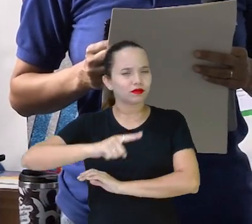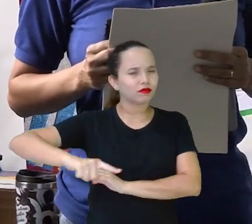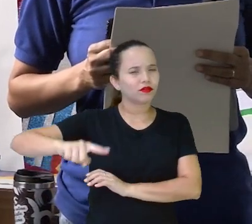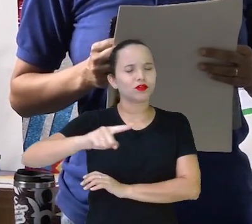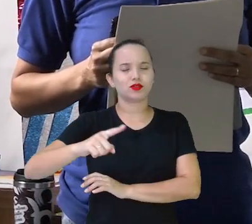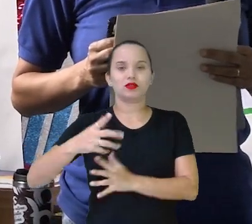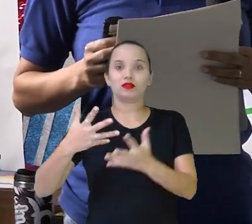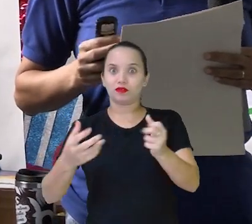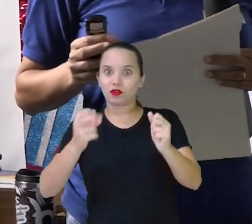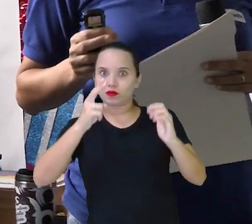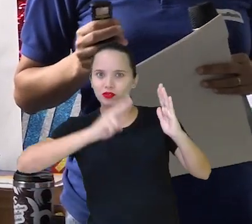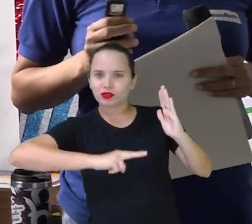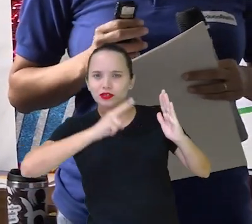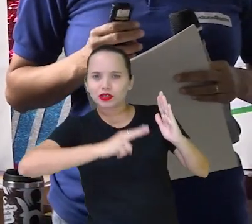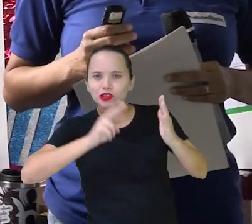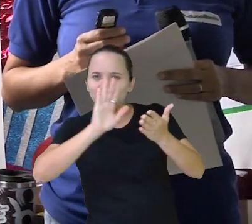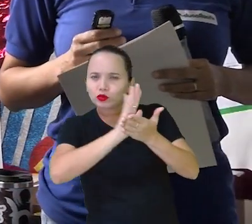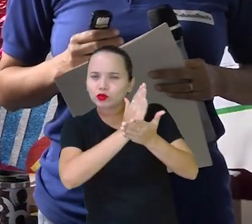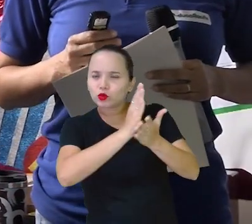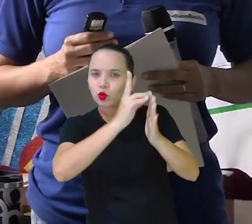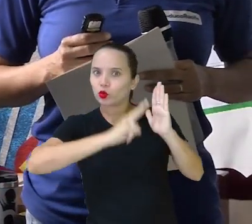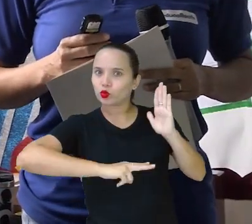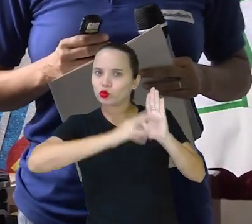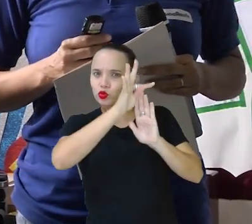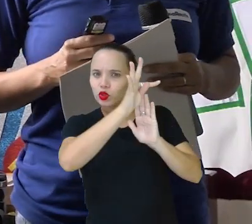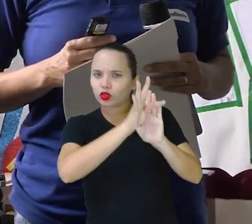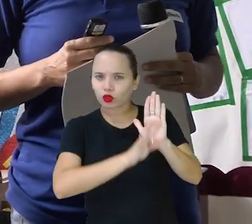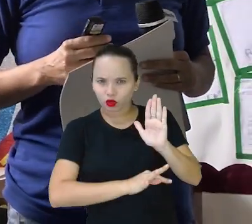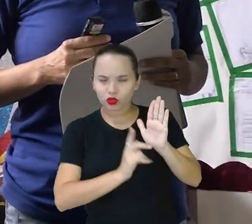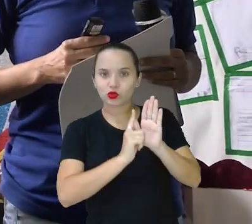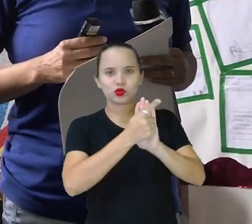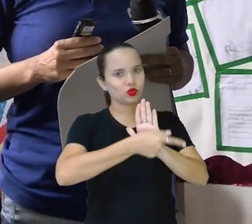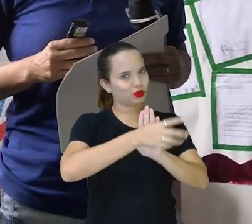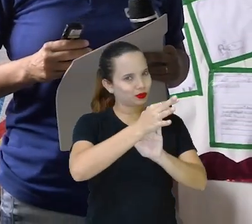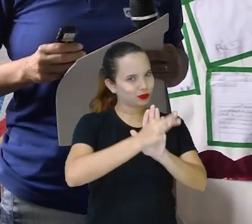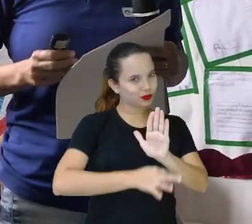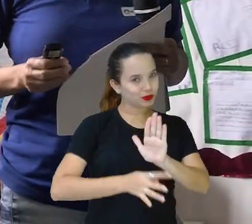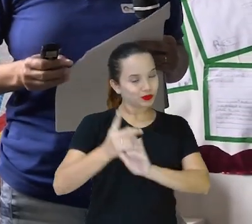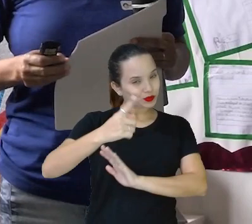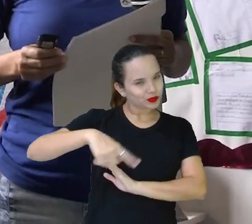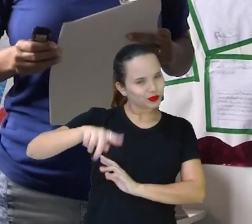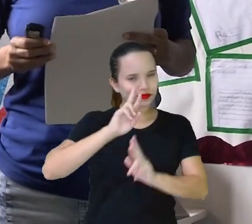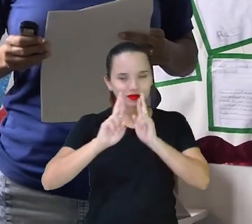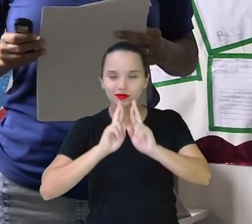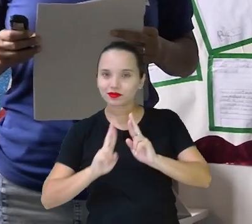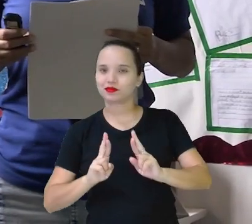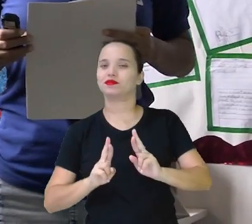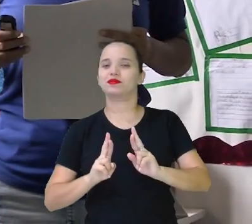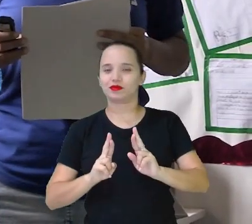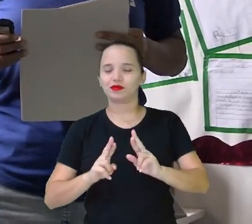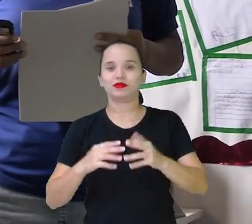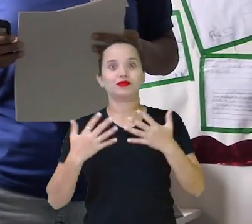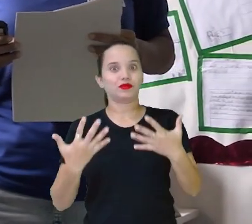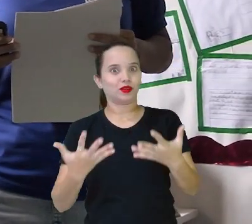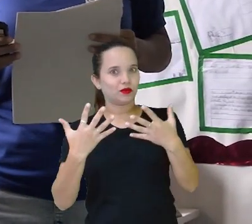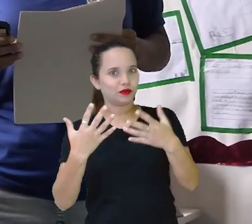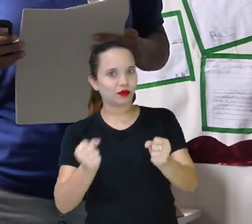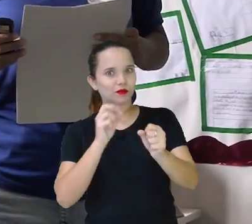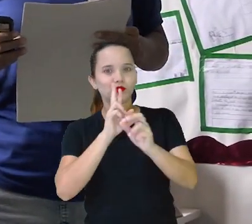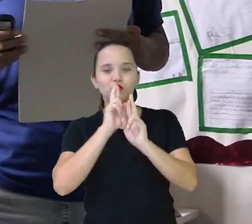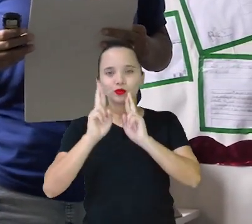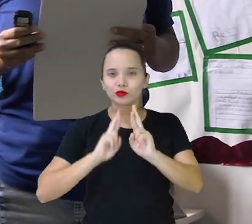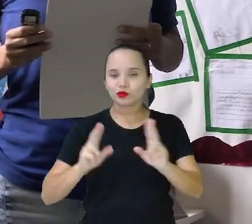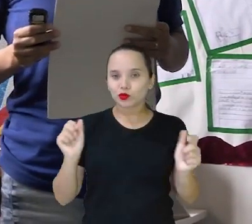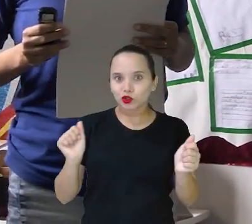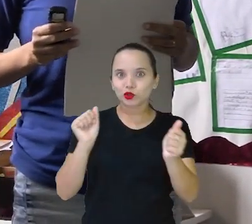uma leitura aí de alguns textos, de alguns gêneros textuais para vocês responderem. Nós vamos responder juntos,